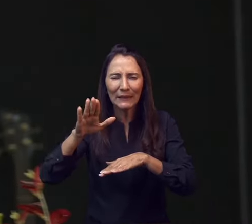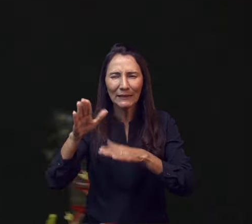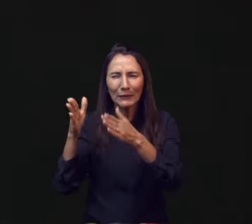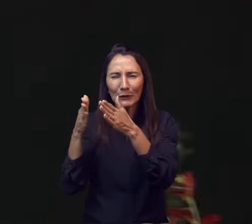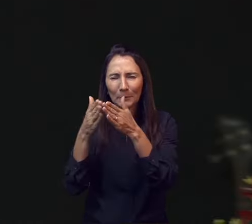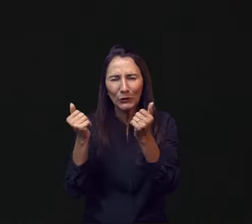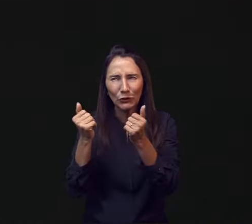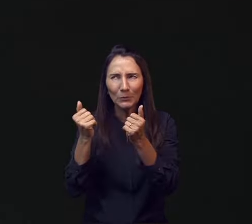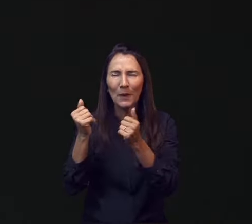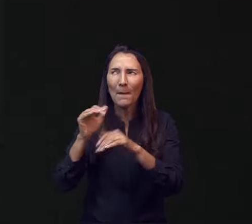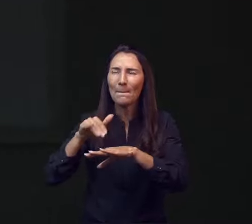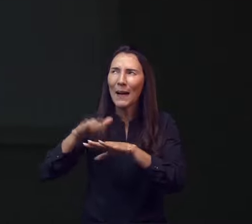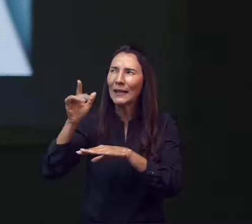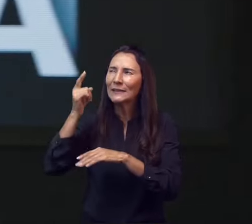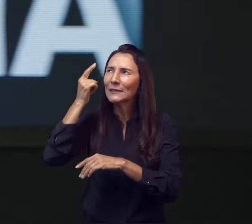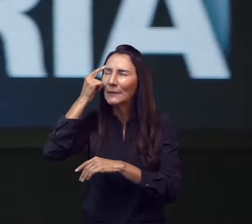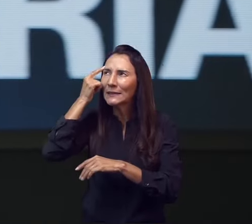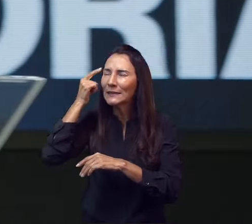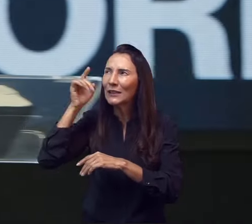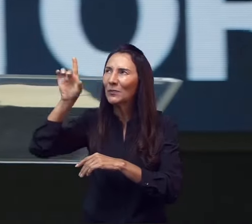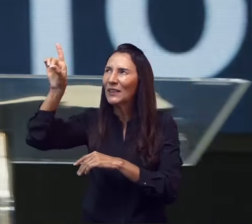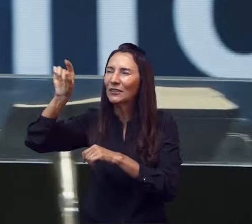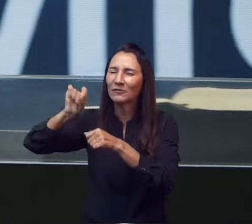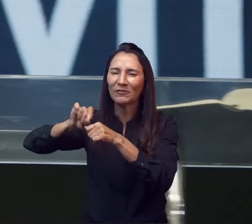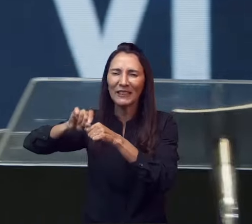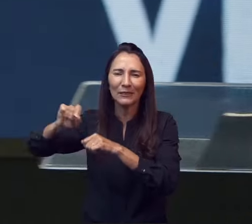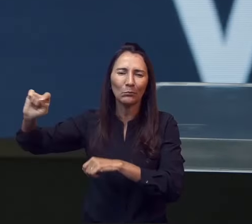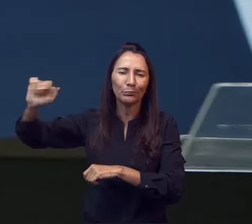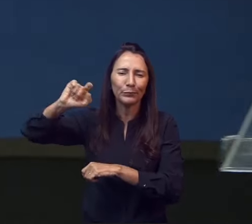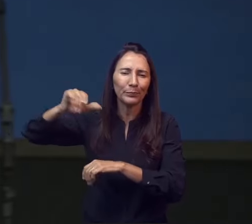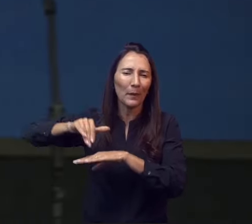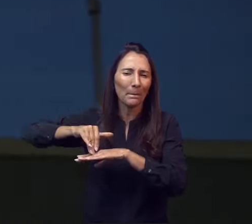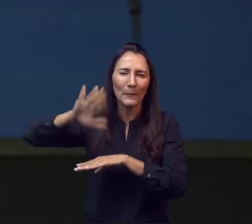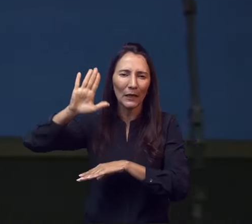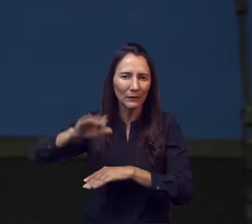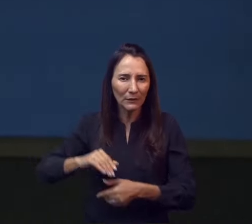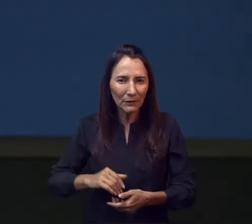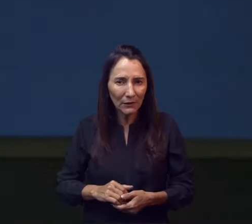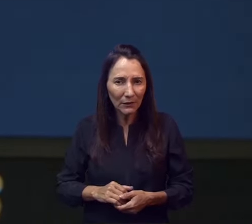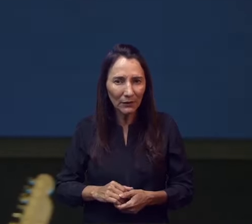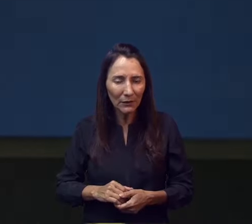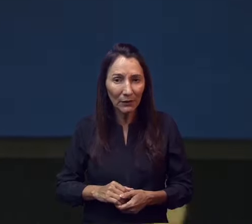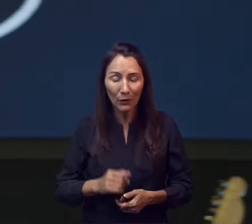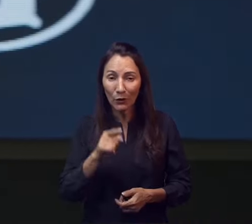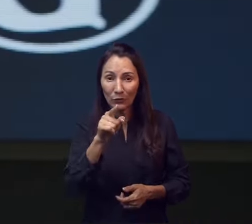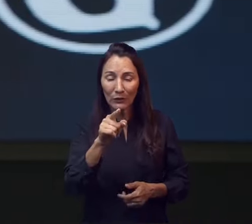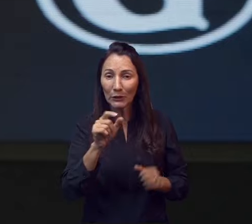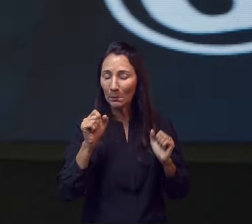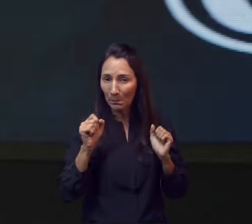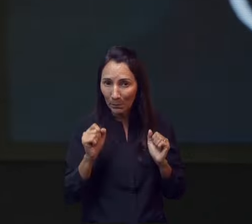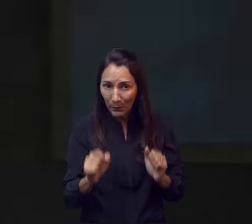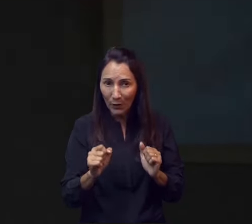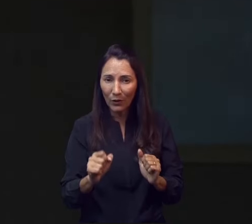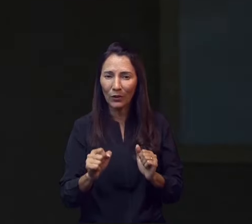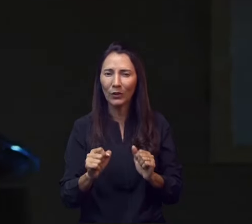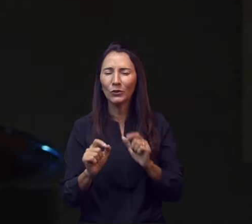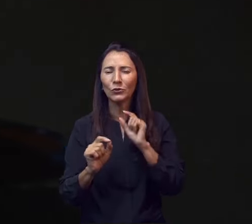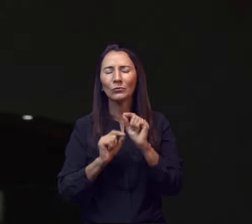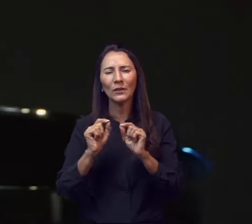é um negócio como eu te falei incrível porque você pode ser transportado na capacidade de